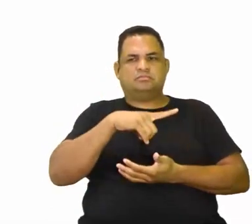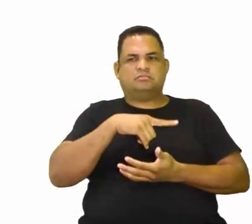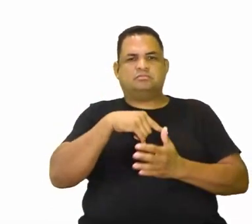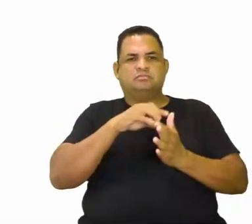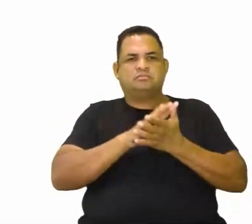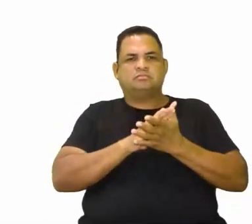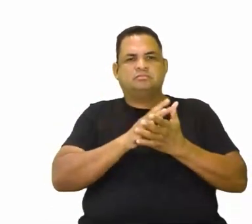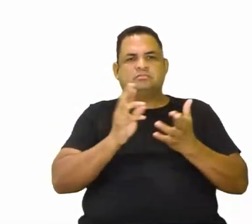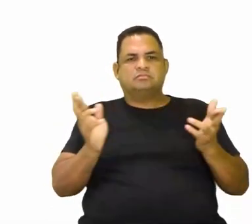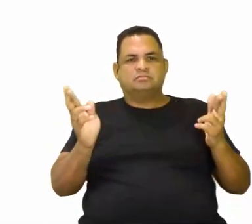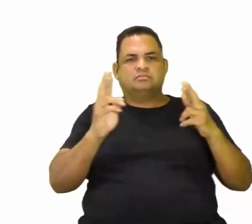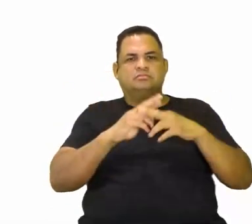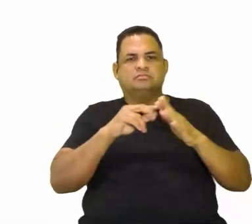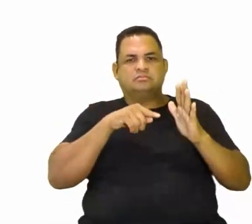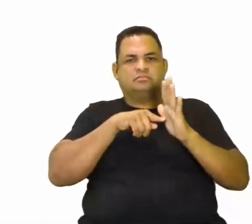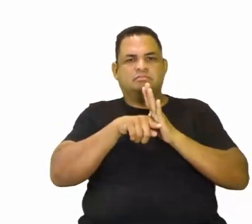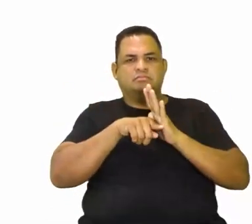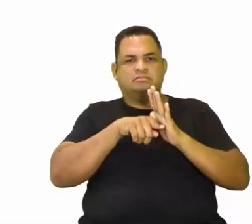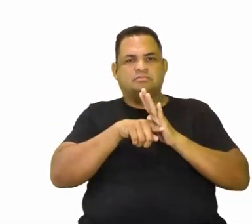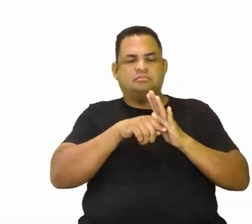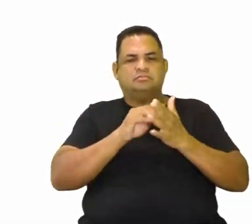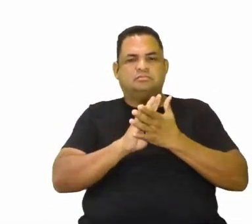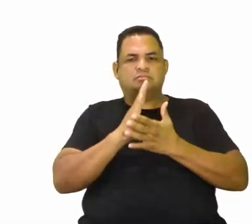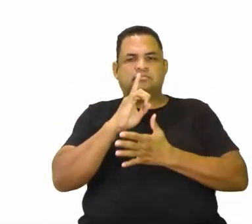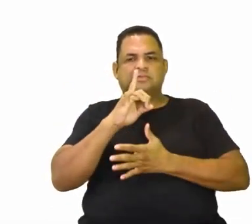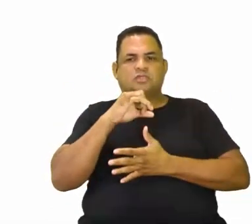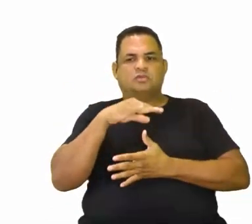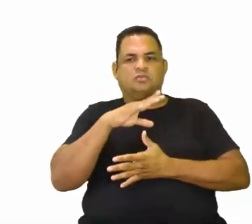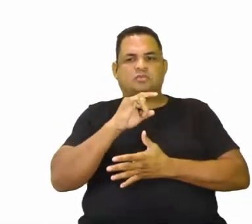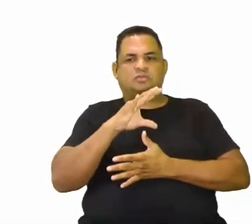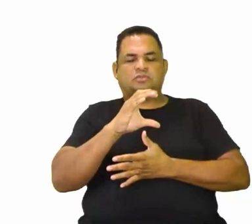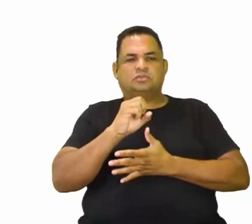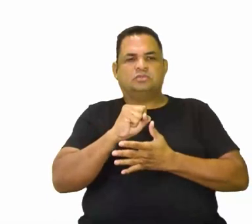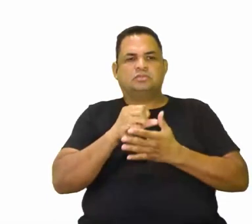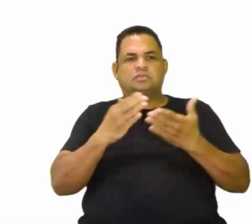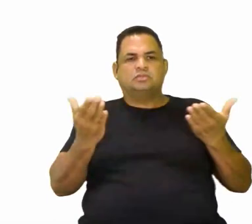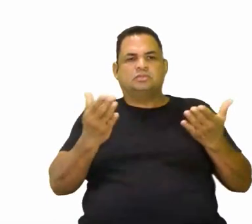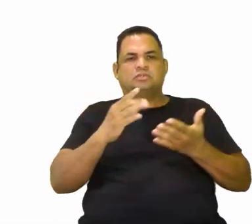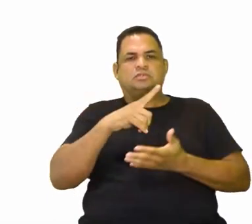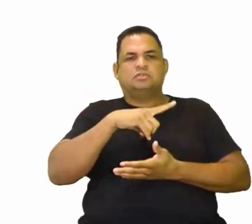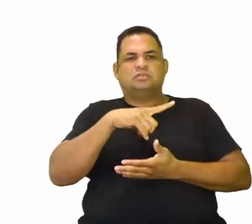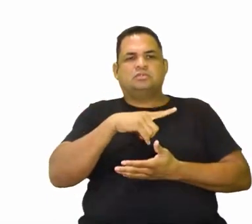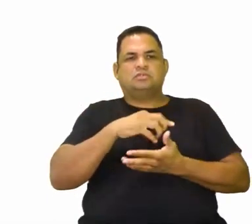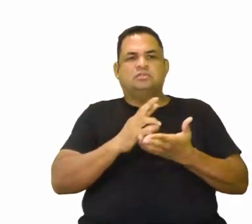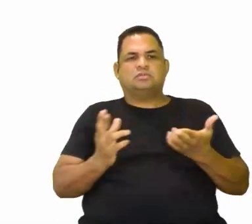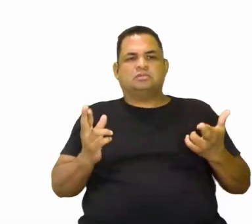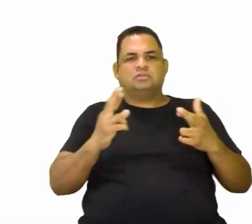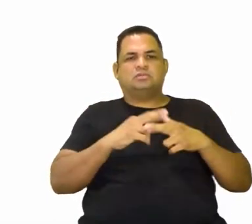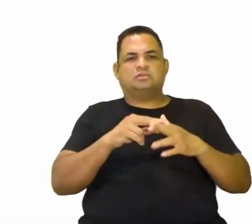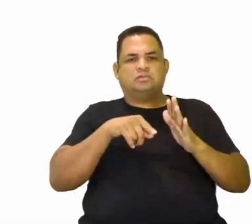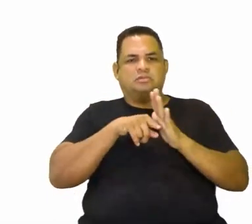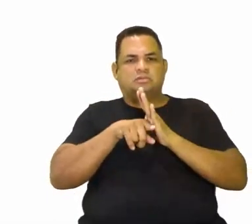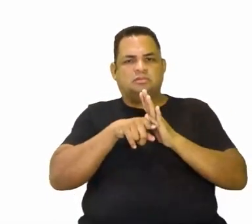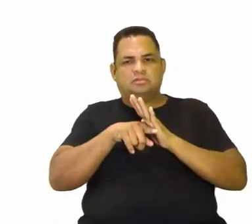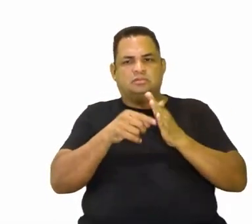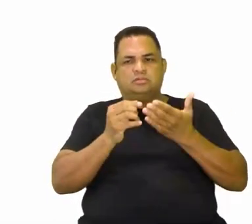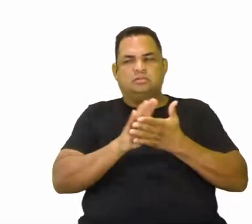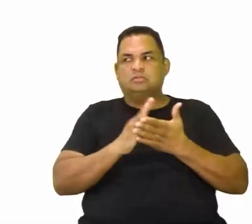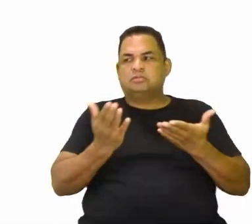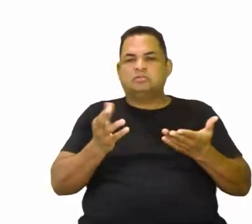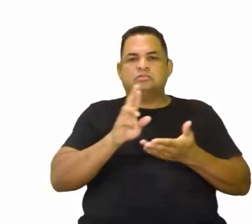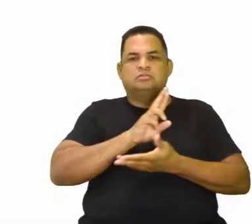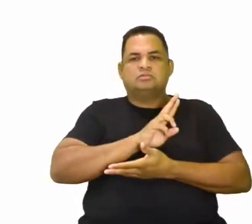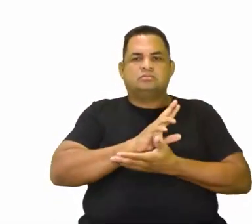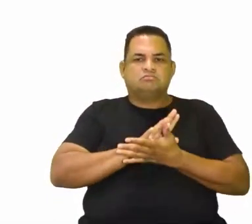reação de análise ou decomposição. Nesse caso aqui, são reações de análise, que são